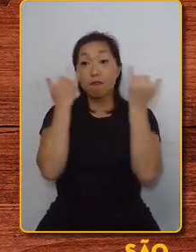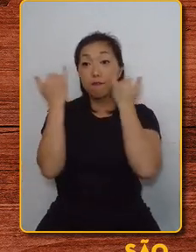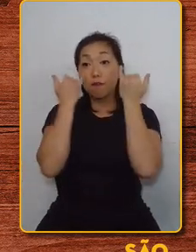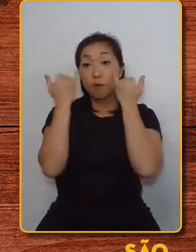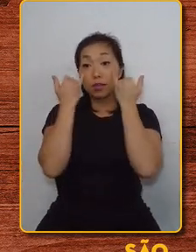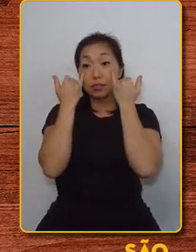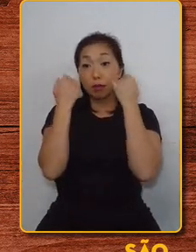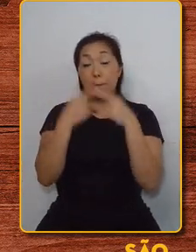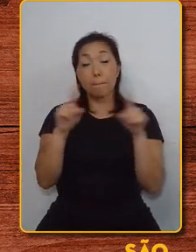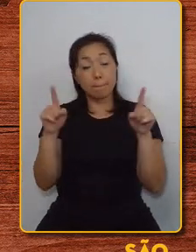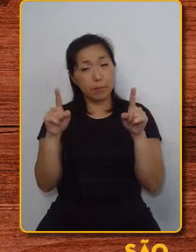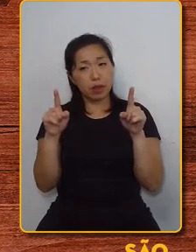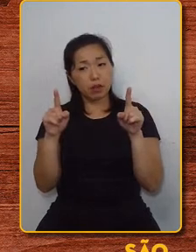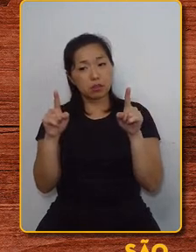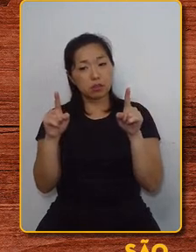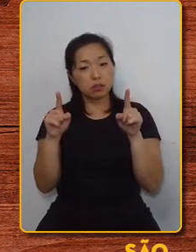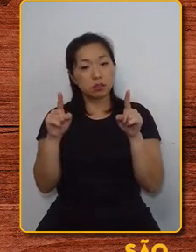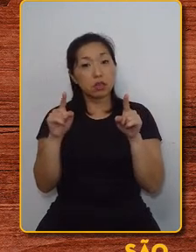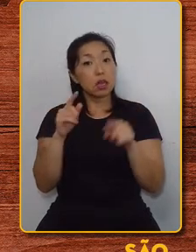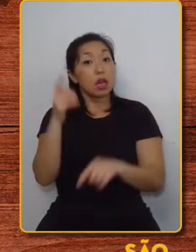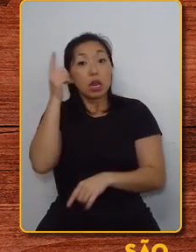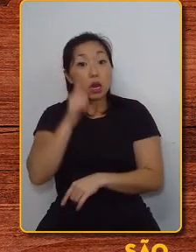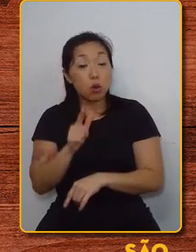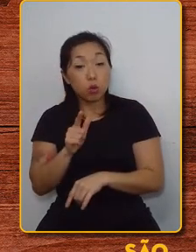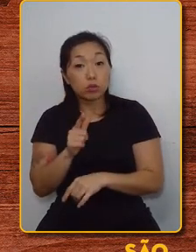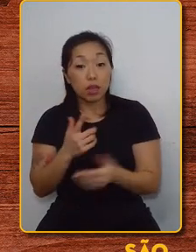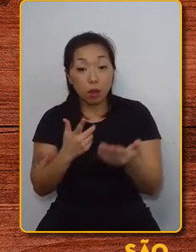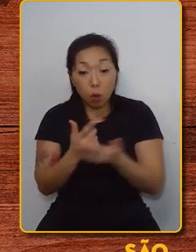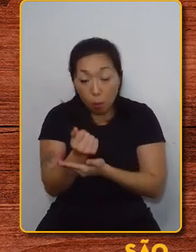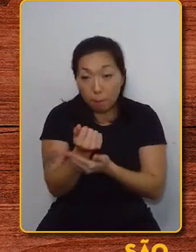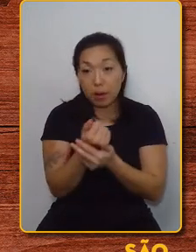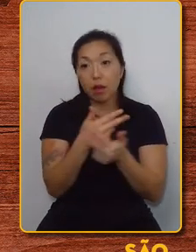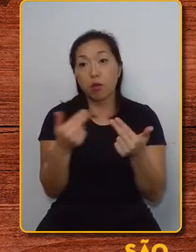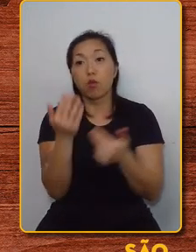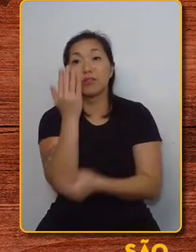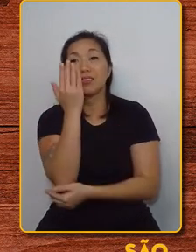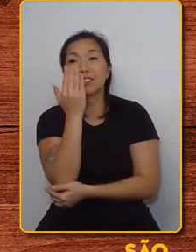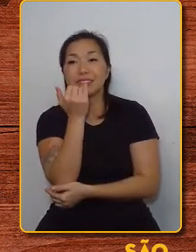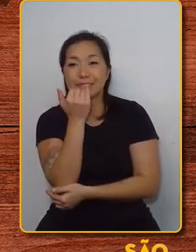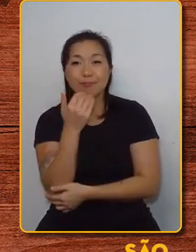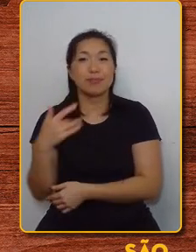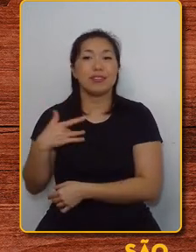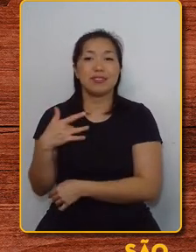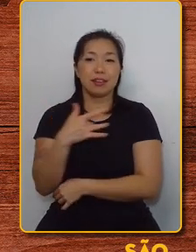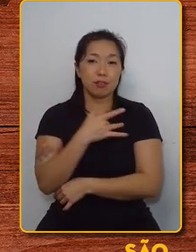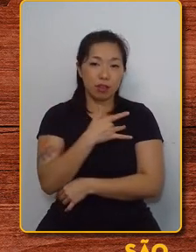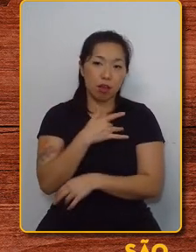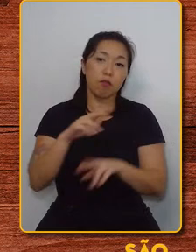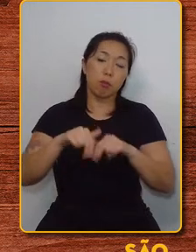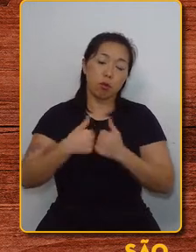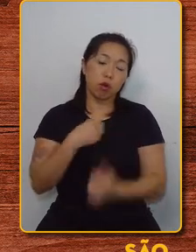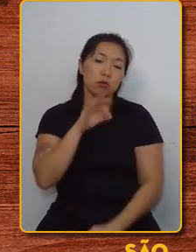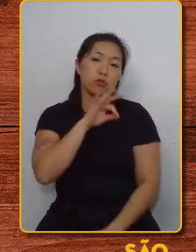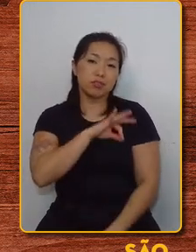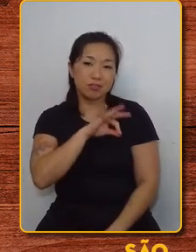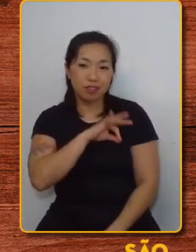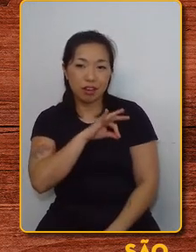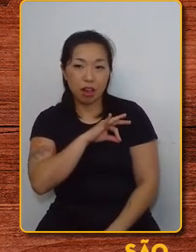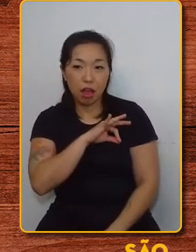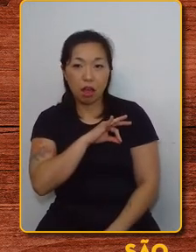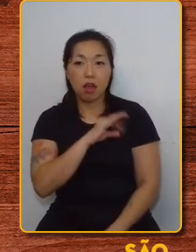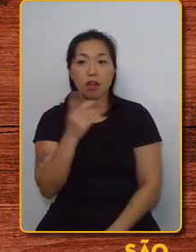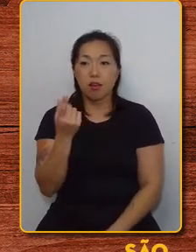acesso ao alimento saudável, como a gente vem falando, ou por falta de renda, ou por falta de acesso